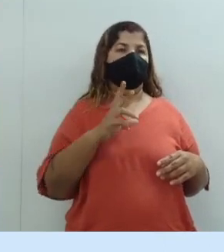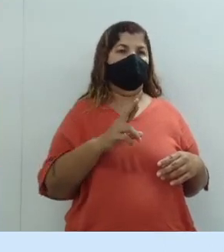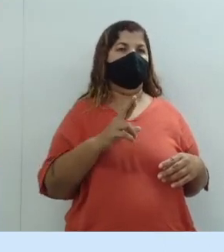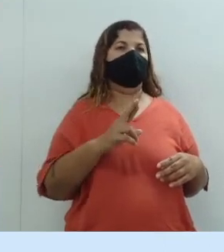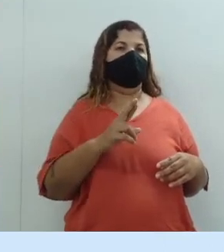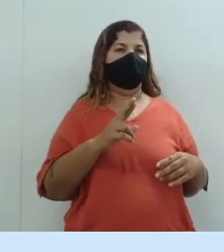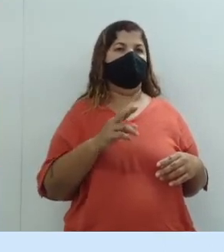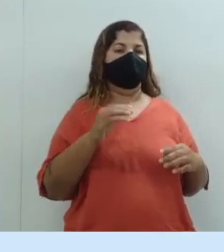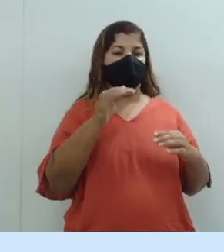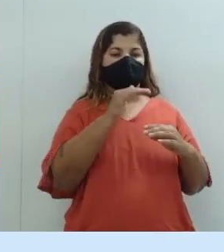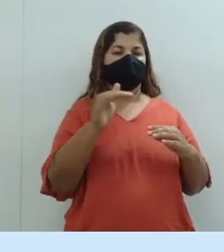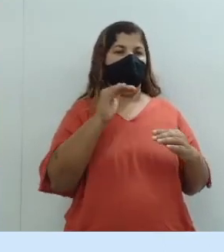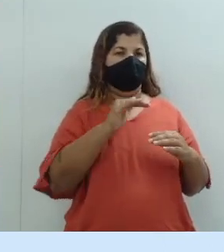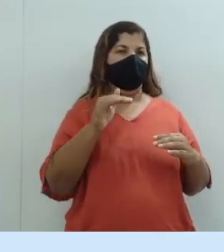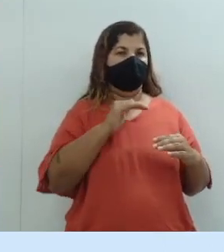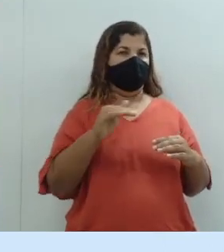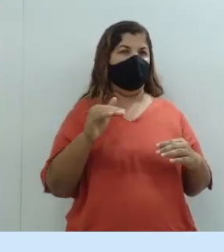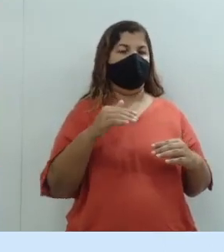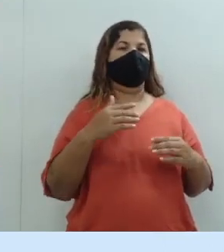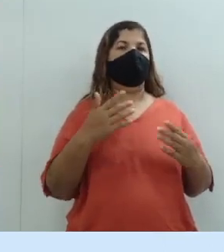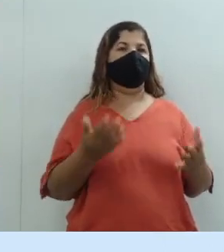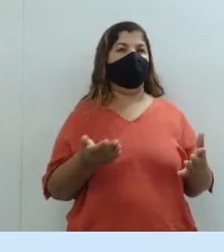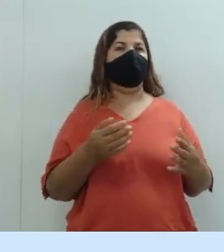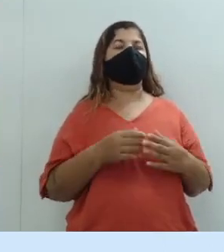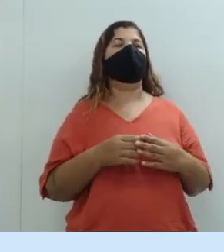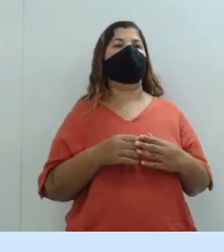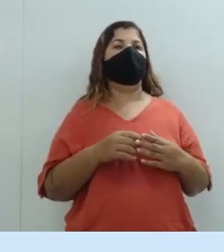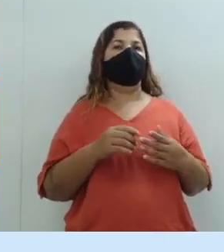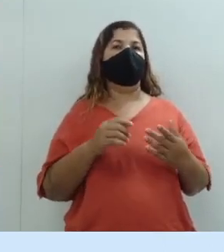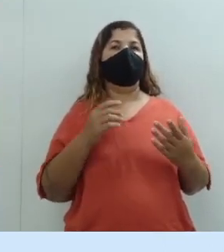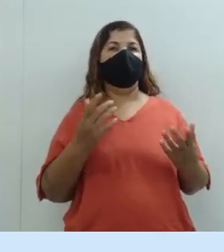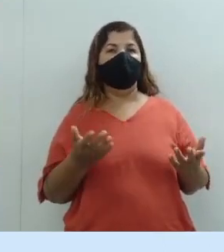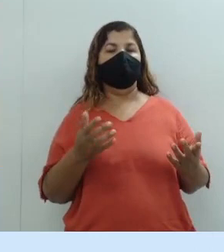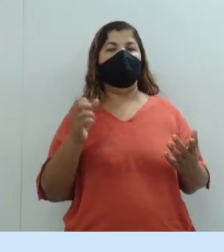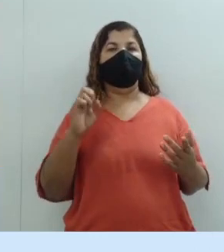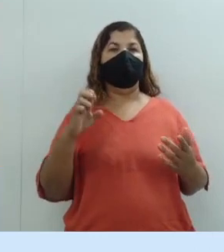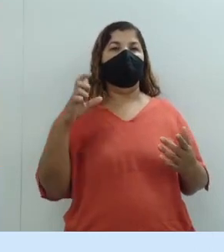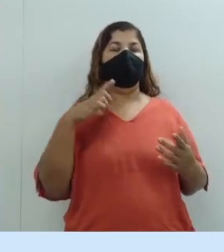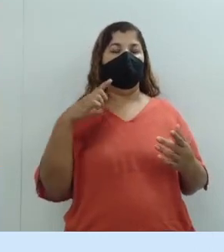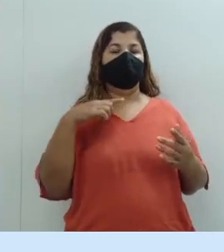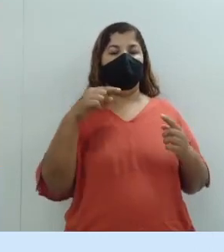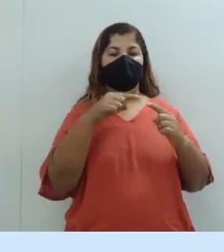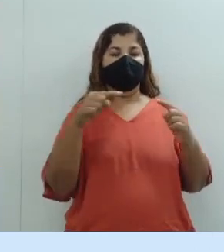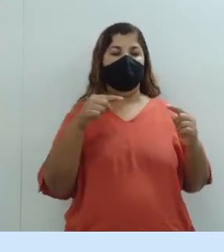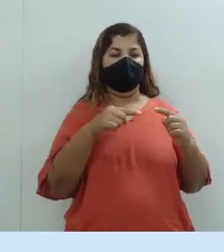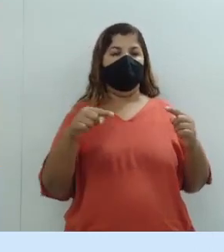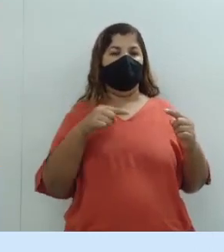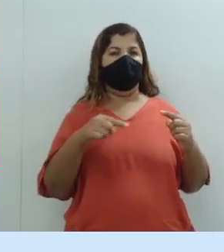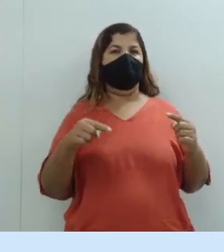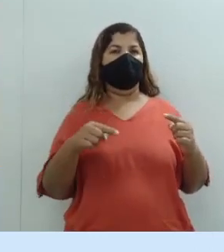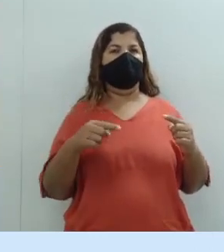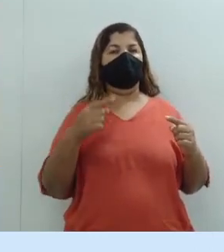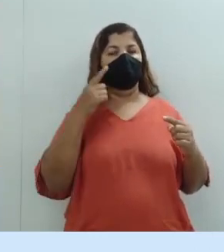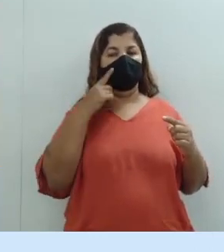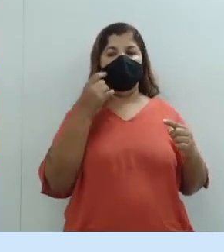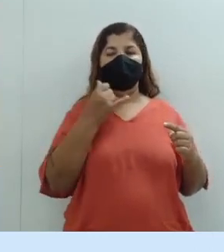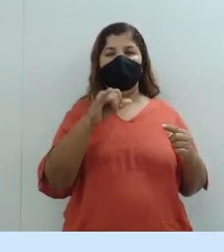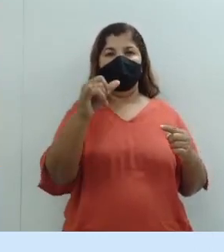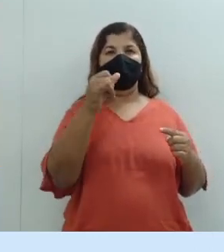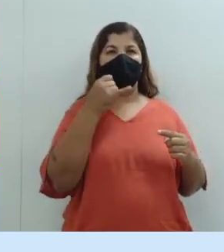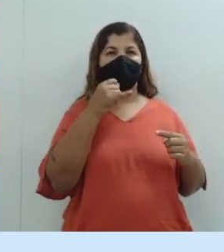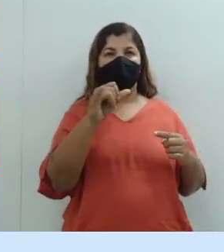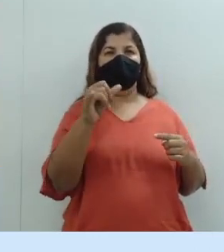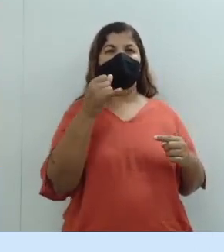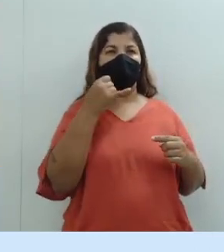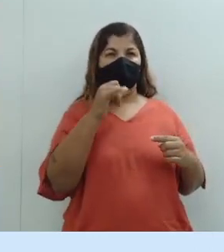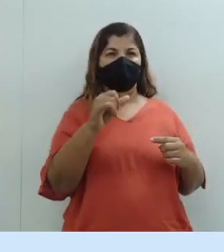em paralelo. E para a gente ter uma noção também de quando os resistores estão ligados em paralelo, é só você acompanhar a corrente elétrica que está entrando